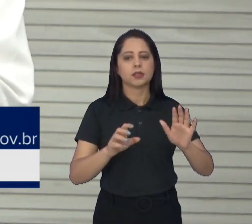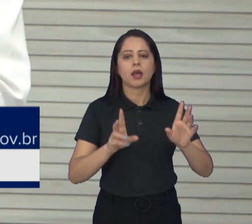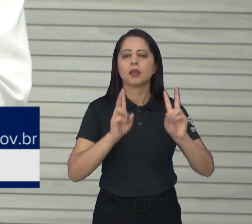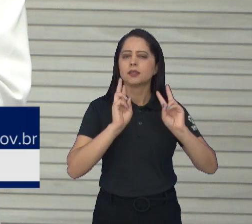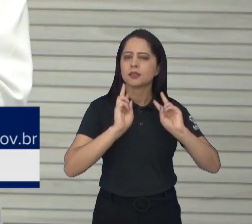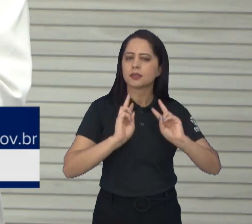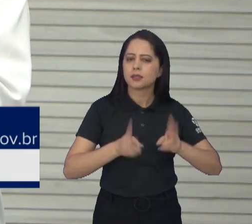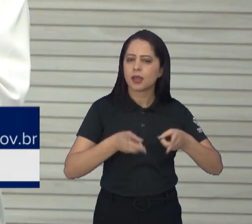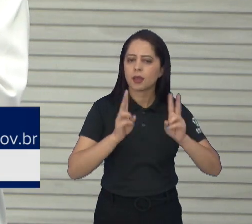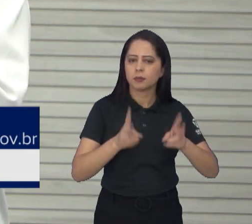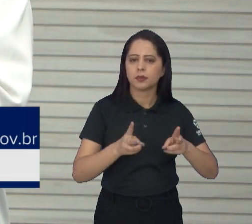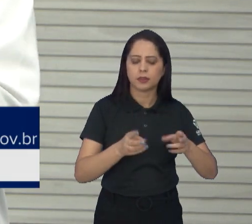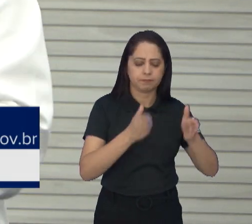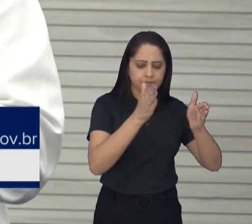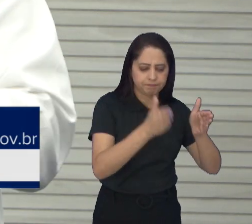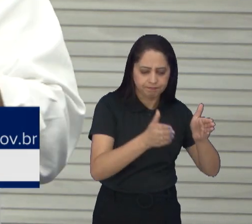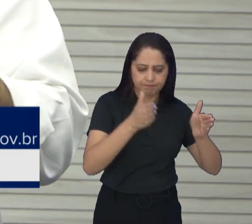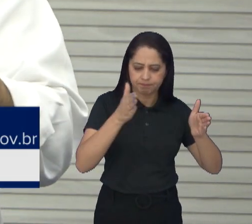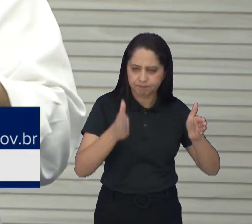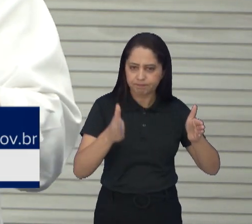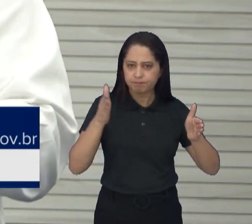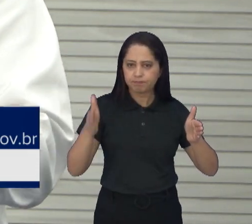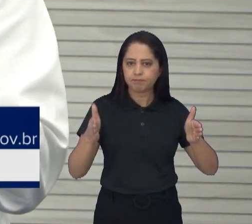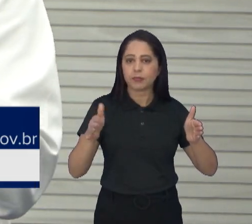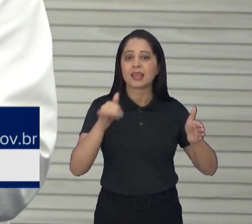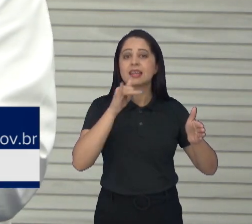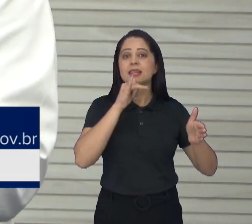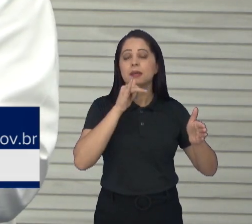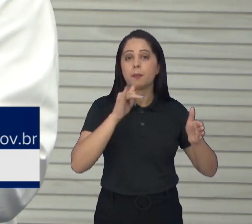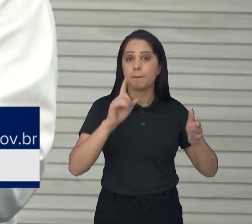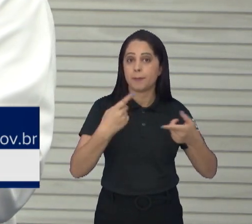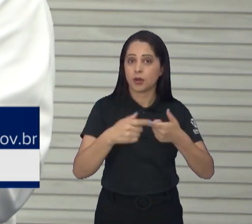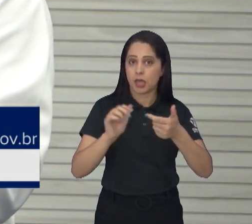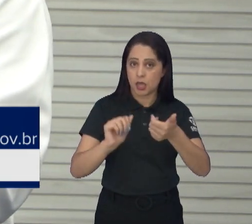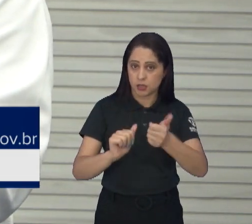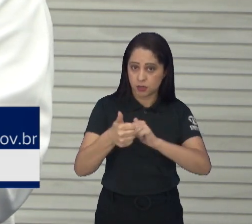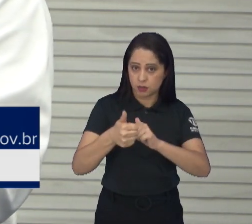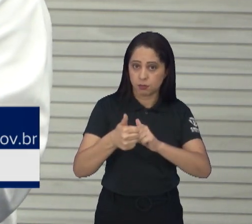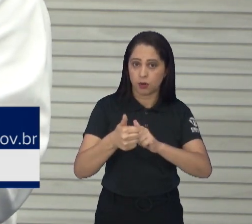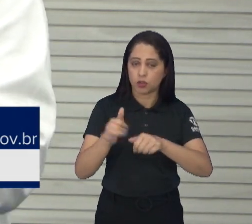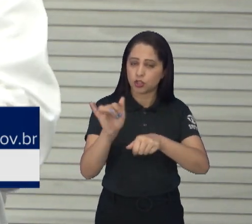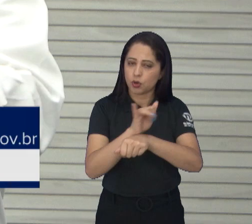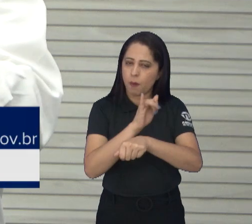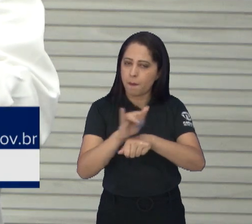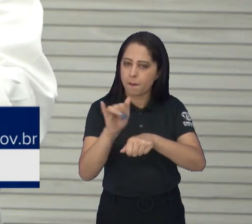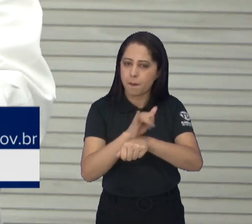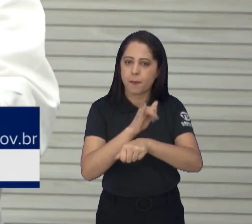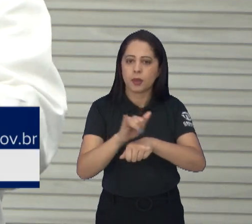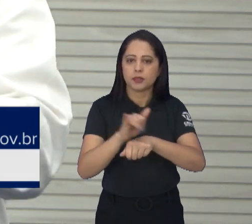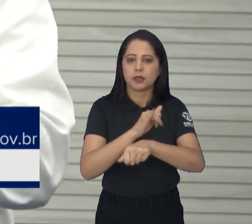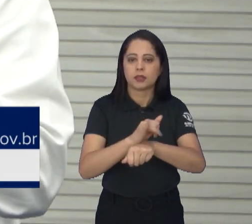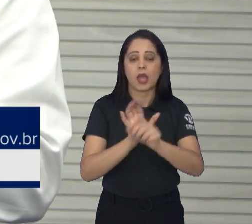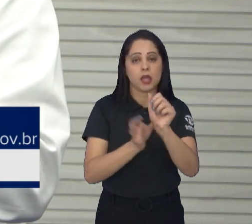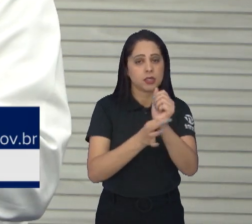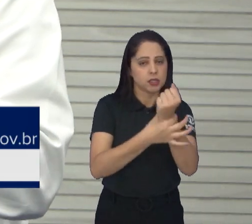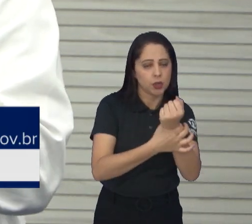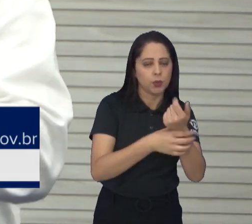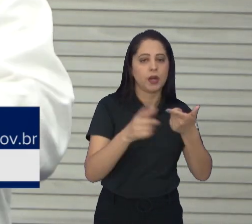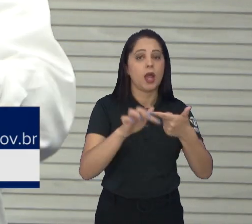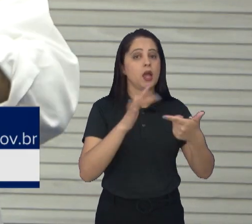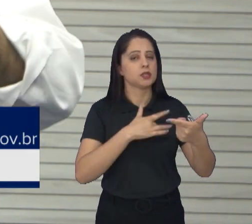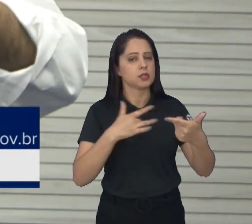cada segmento, e eu falo, por exemplo, o esporte como uma ferramenta, né, que ela ramifica na questão da segurança pública,